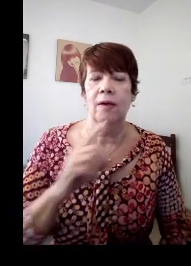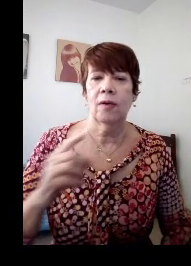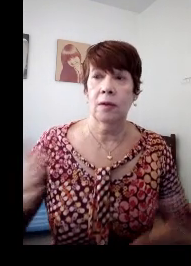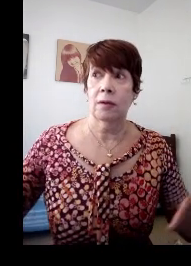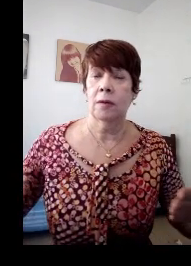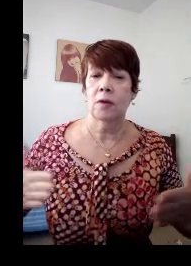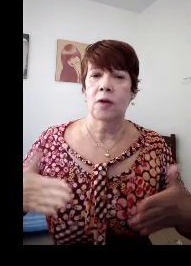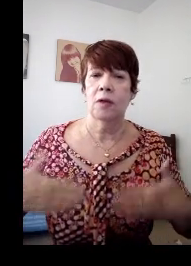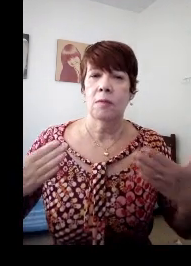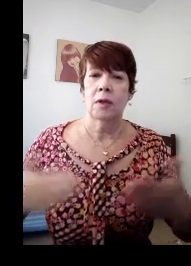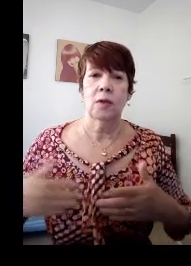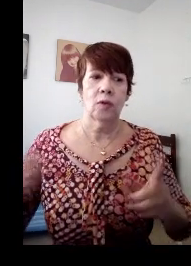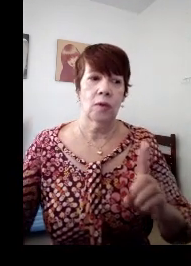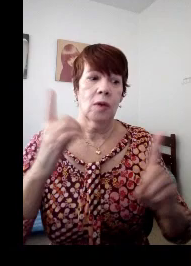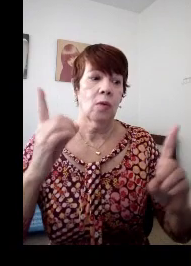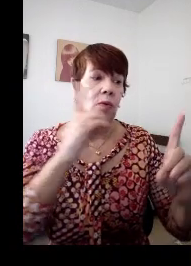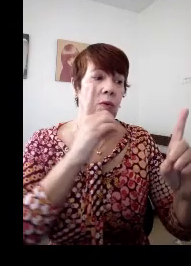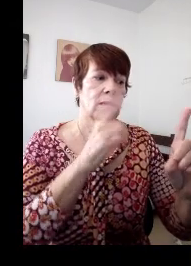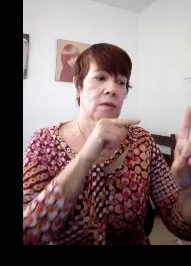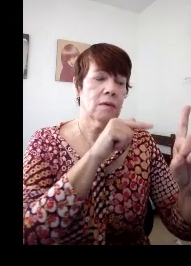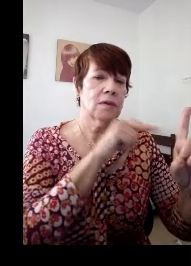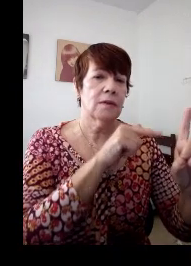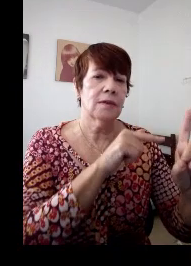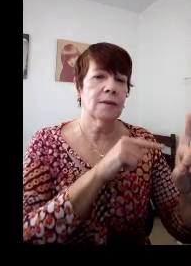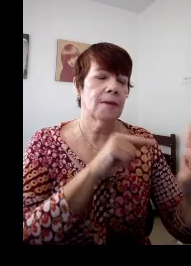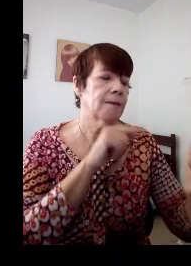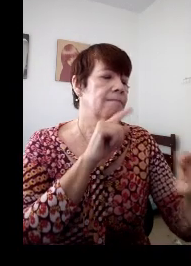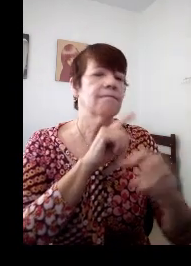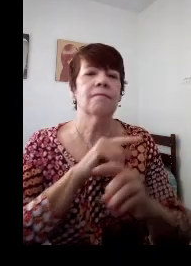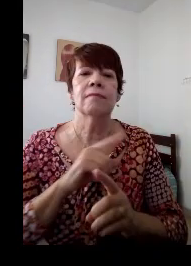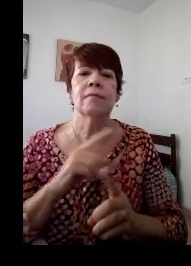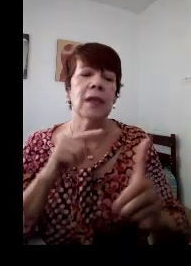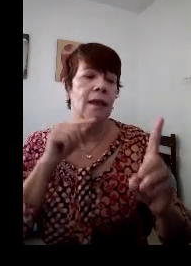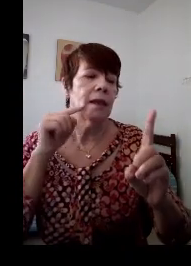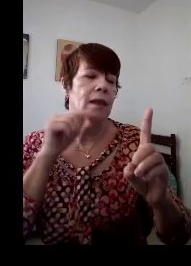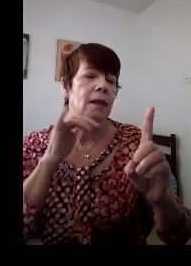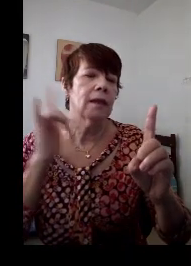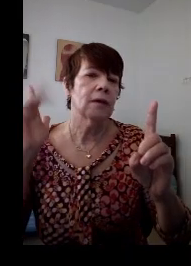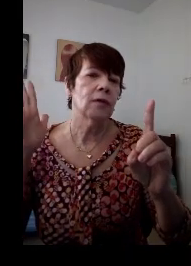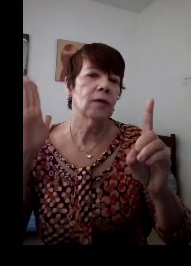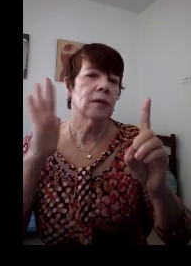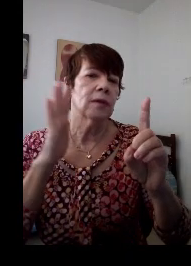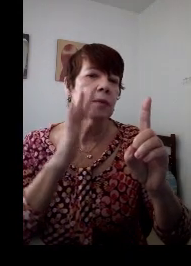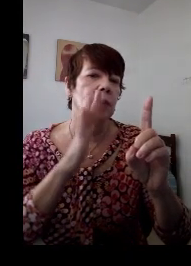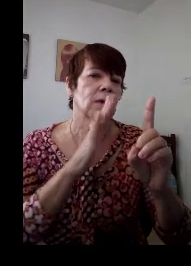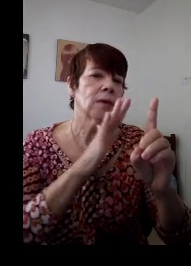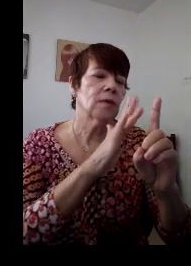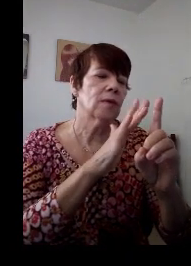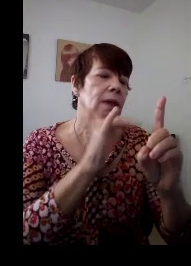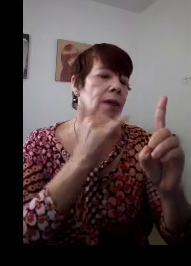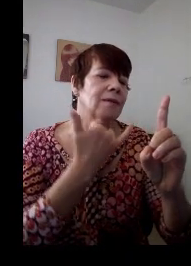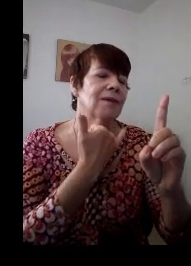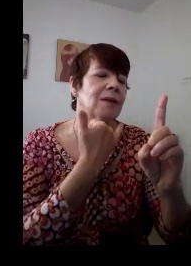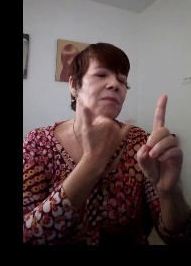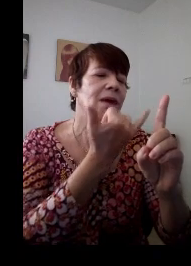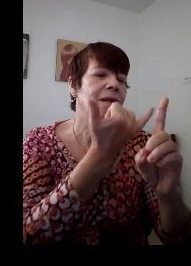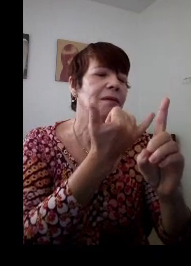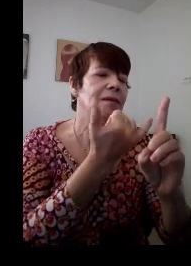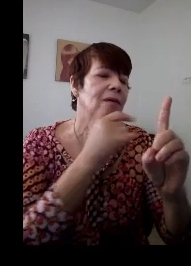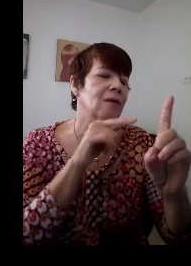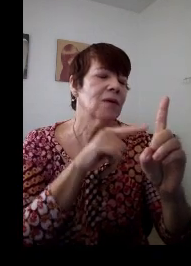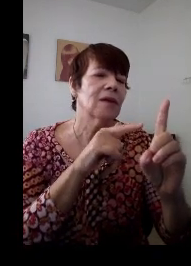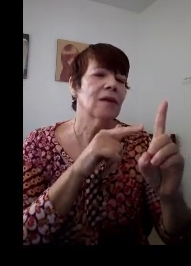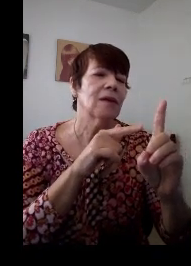eles ficam surpresos. Muito bem. Naquele momento, eles pedem perdão a José.